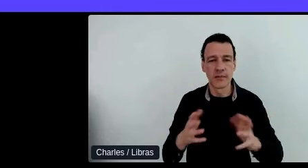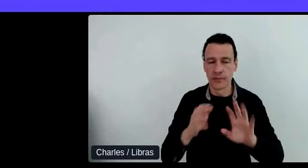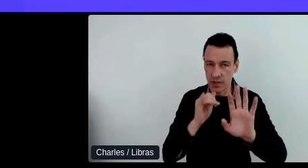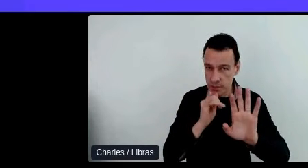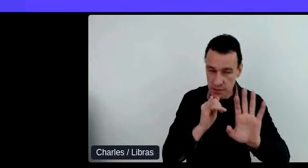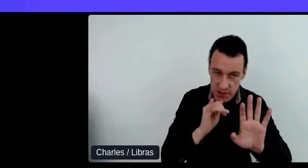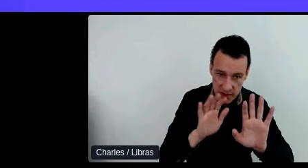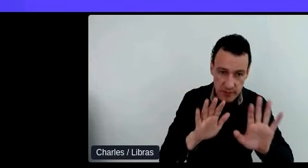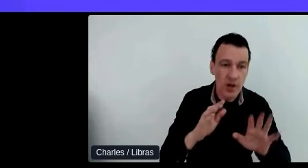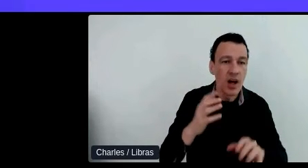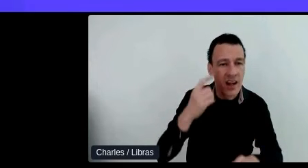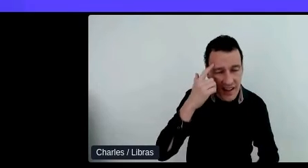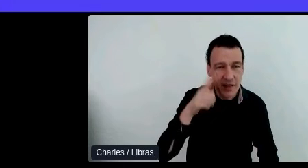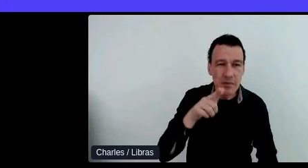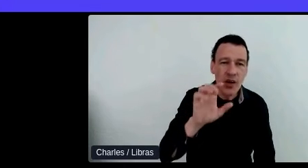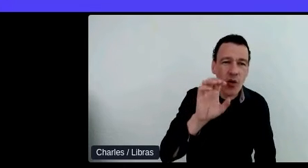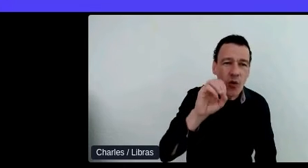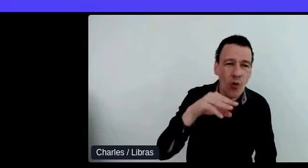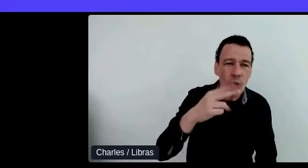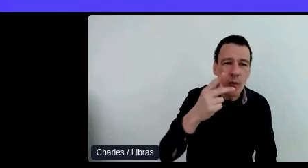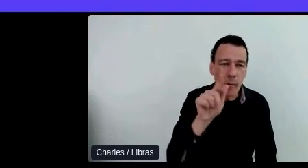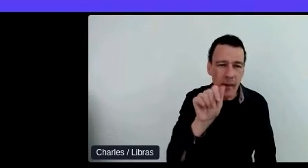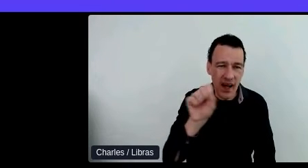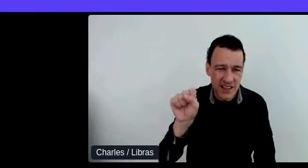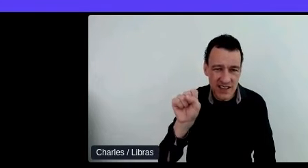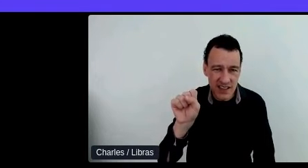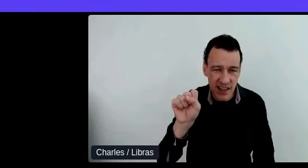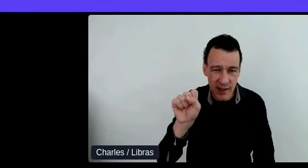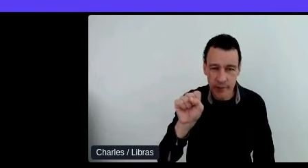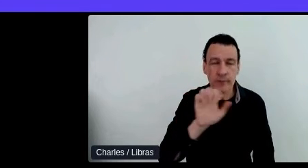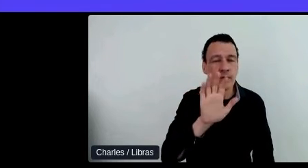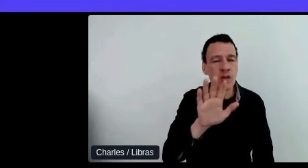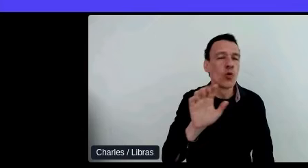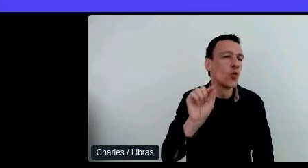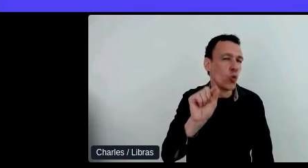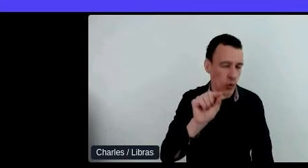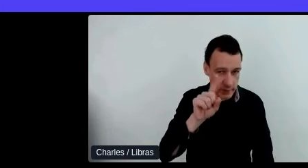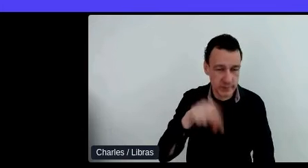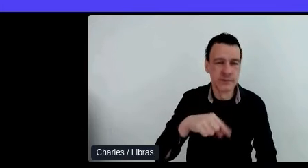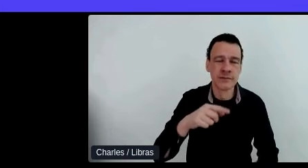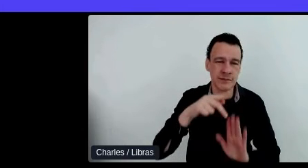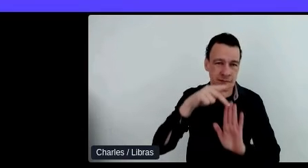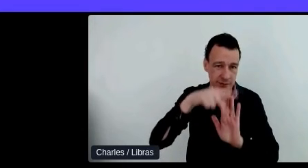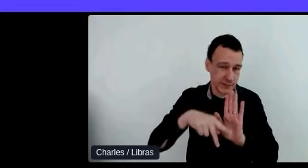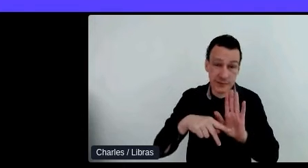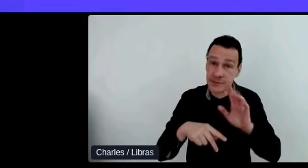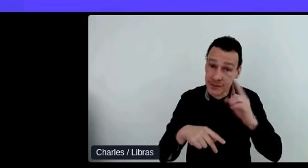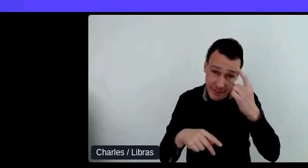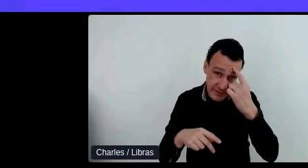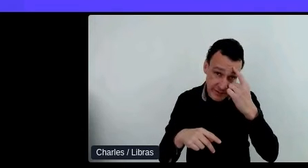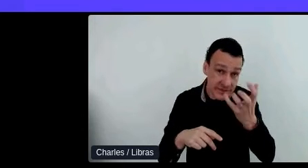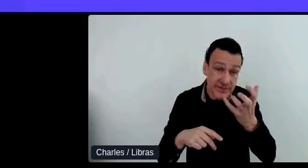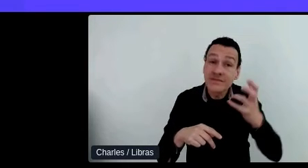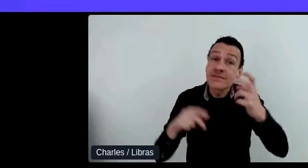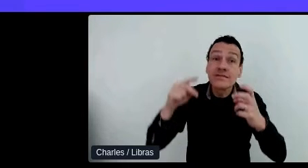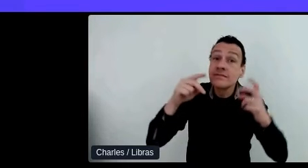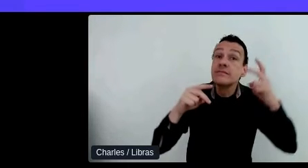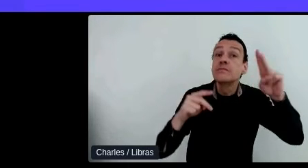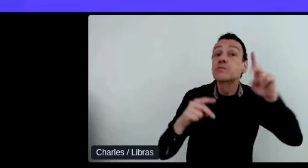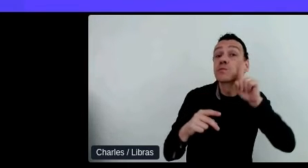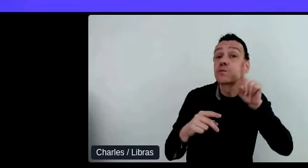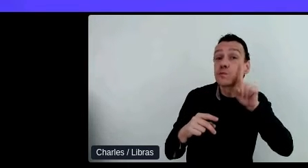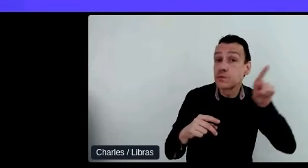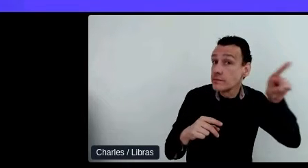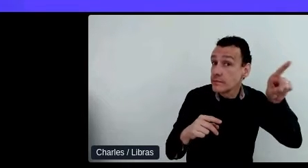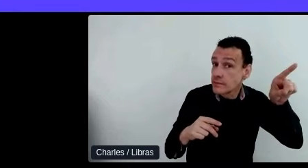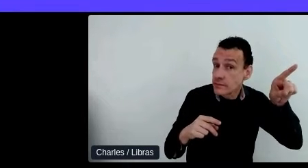o Compás. O Compás, ele foi um projeto, né, uma inteligência artificial do governo americano. Ela foi